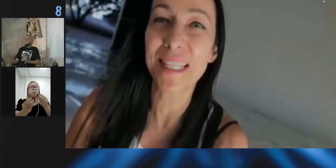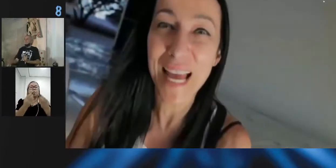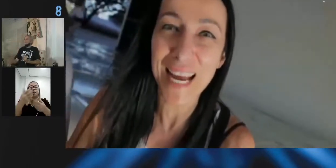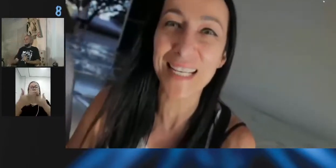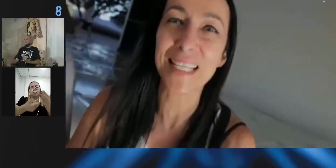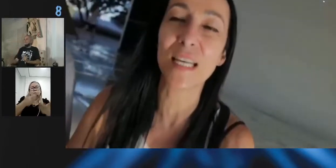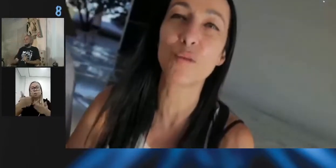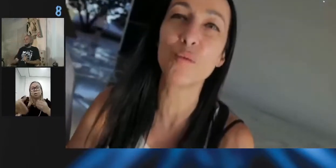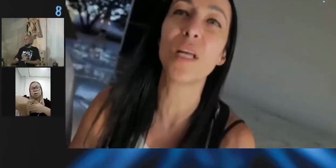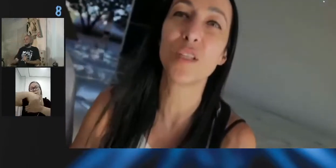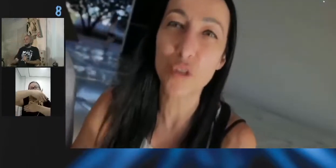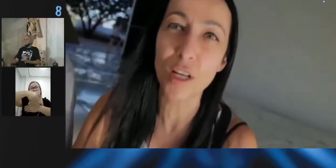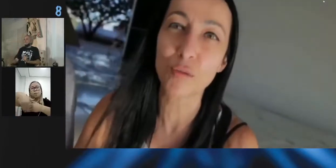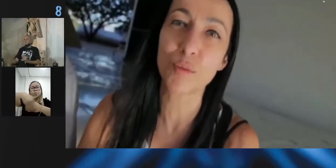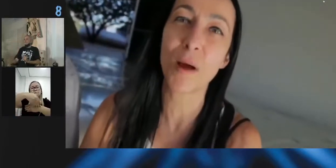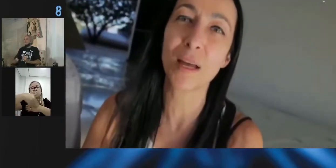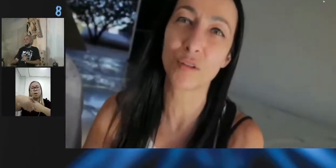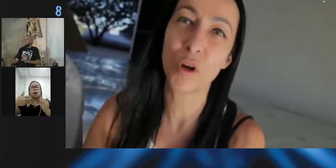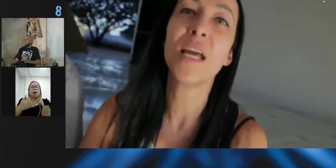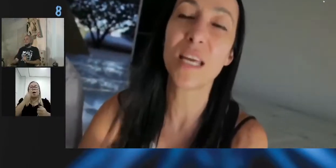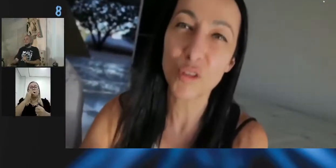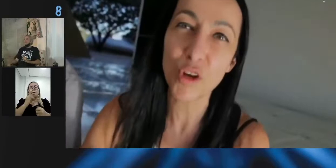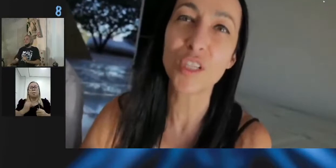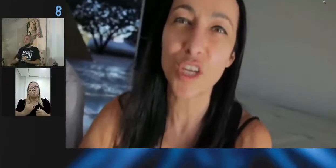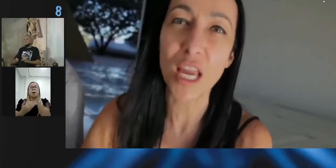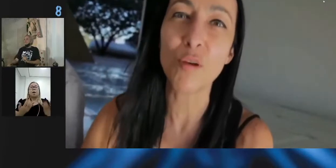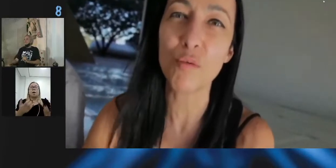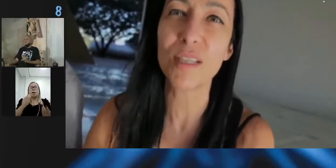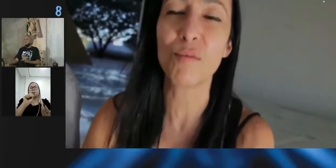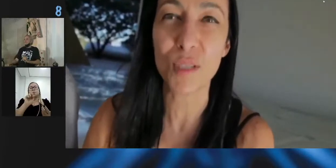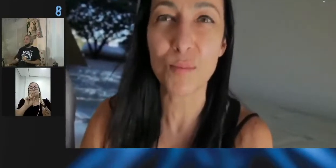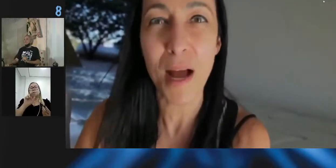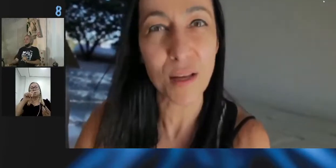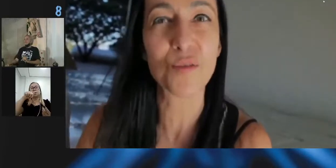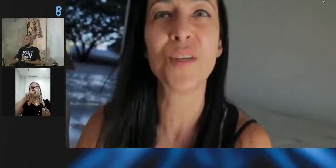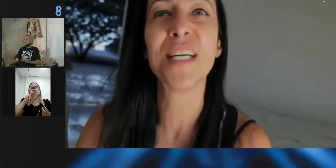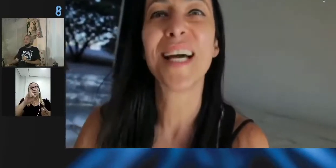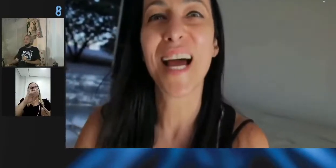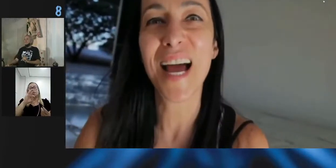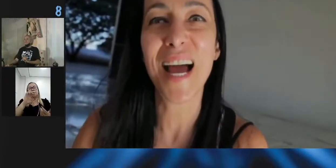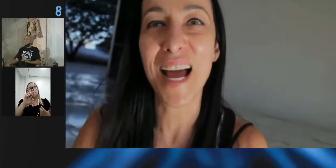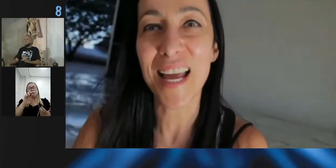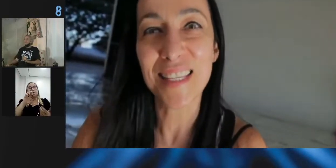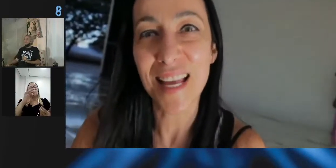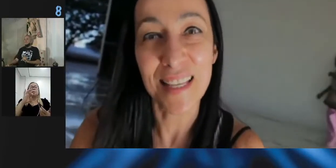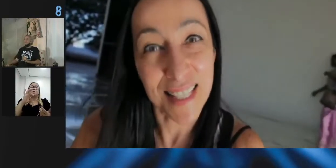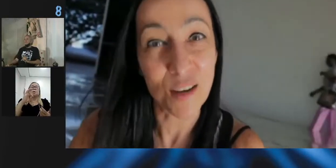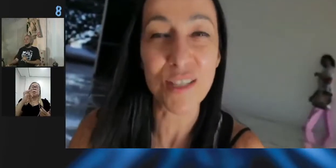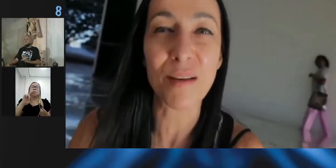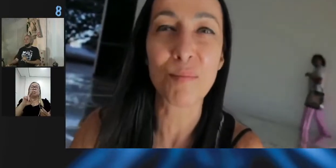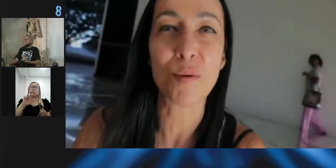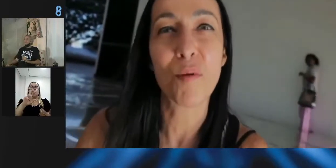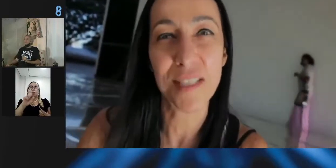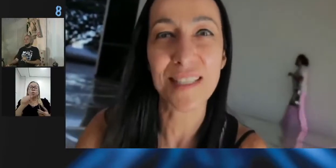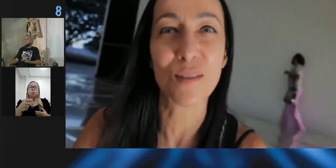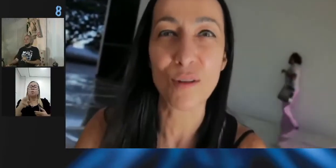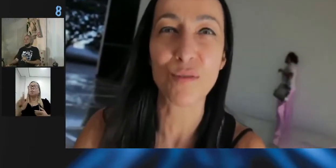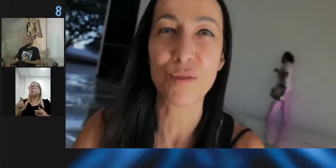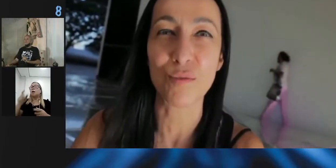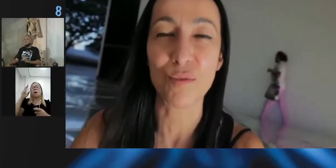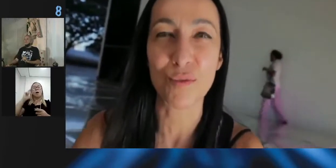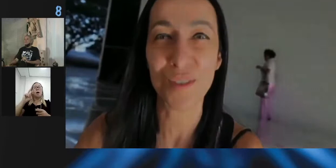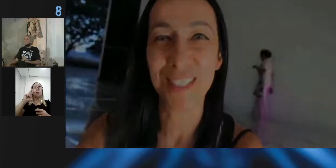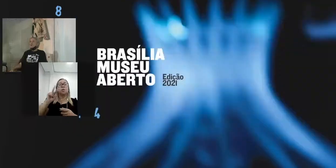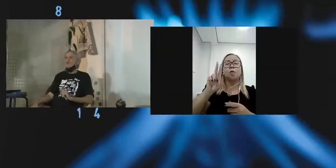espaço, integra a arquitetura, a história do espaço e a história de quem usa o espaço a essa nossa proposta, a esse